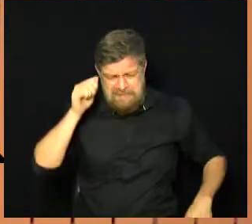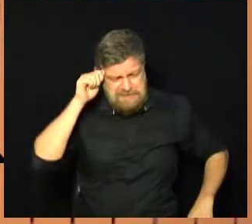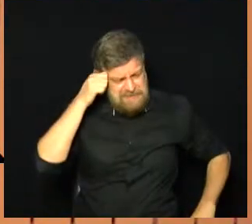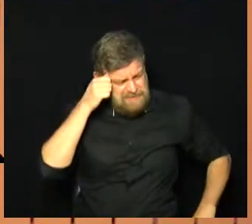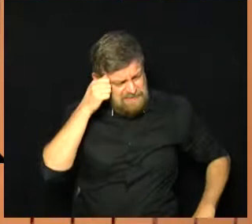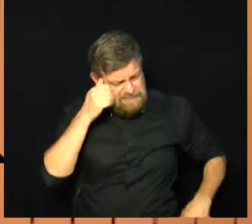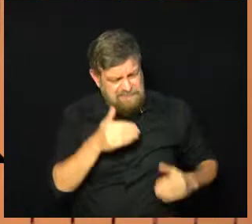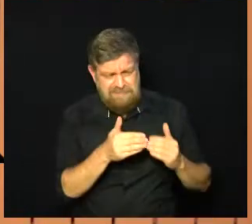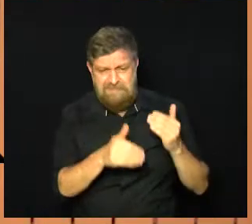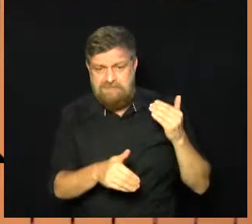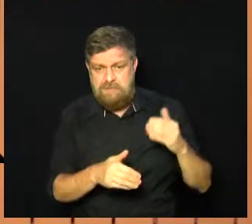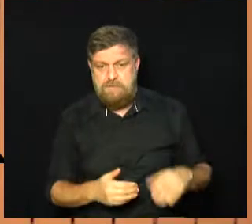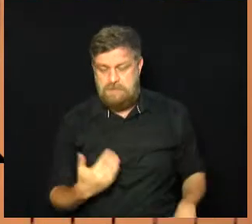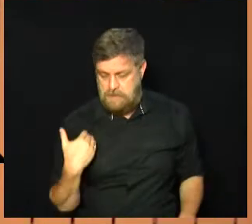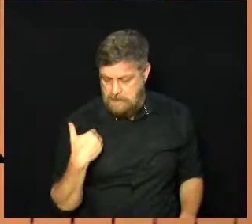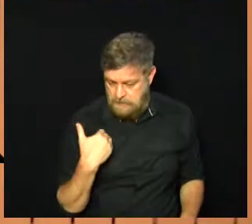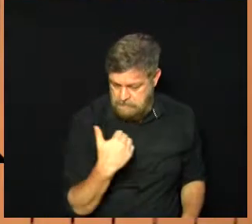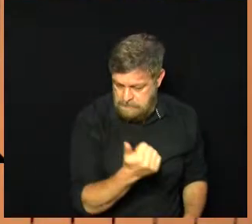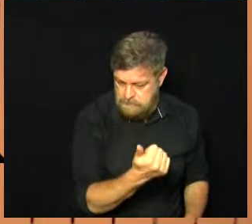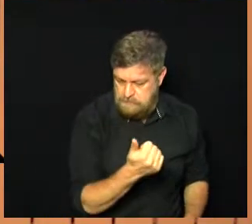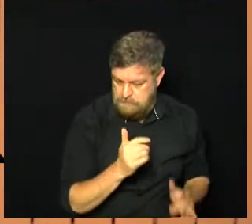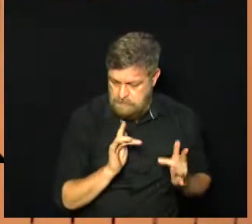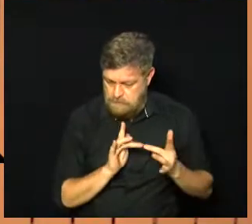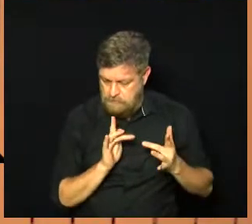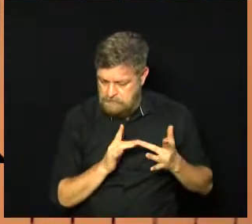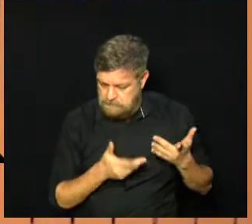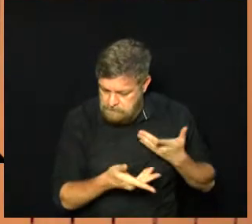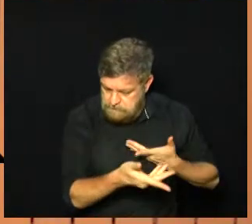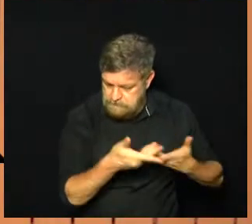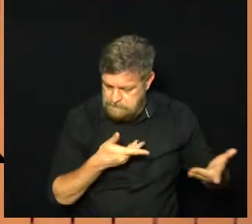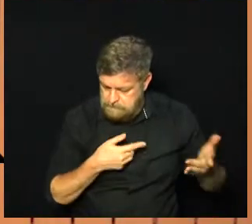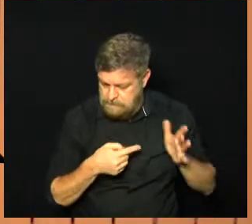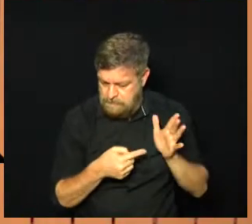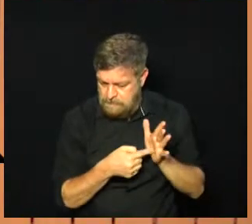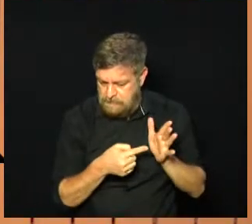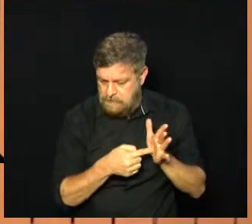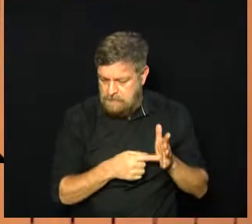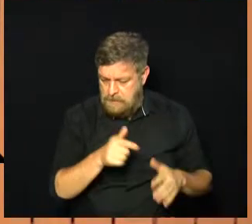ela entrou em contato conosco também, né? Fizemos o acolhimento da denúncia mais uma